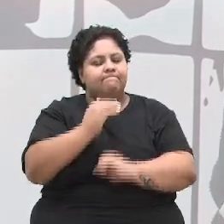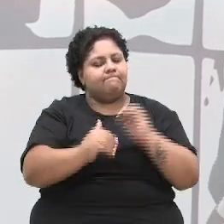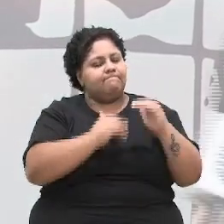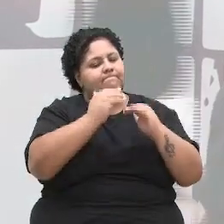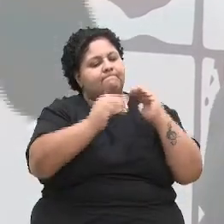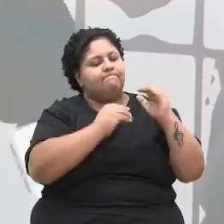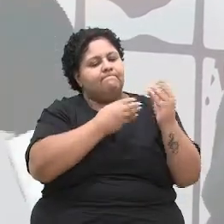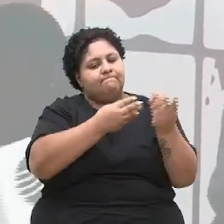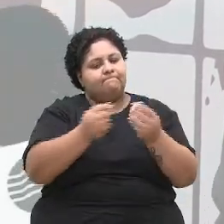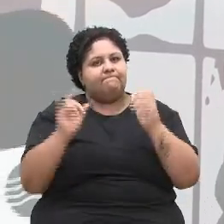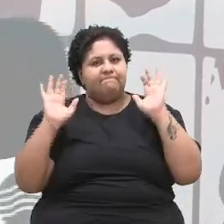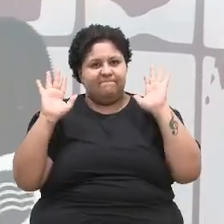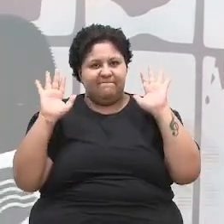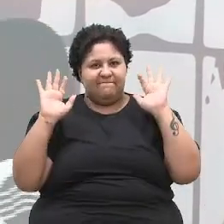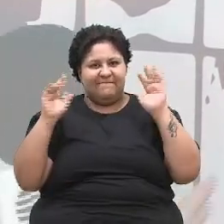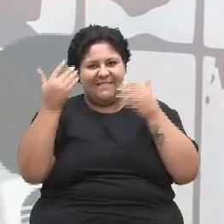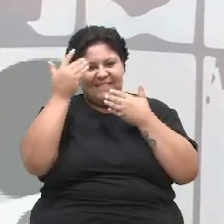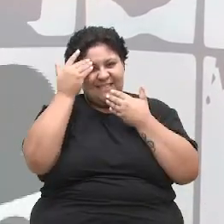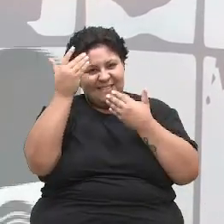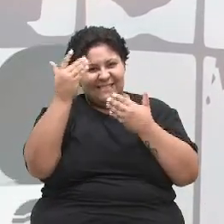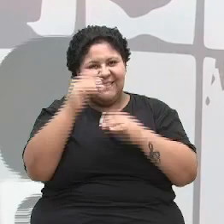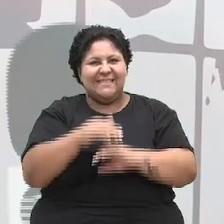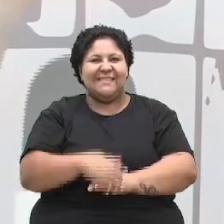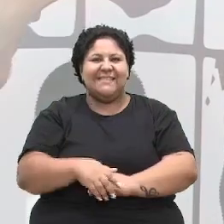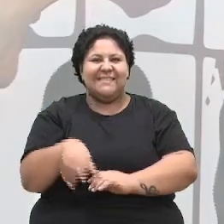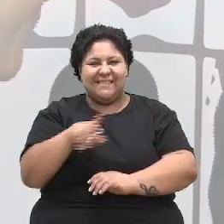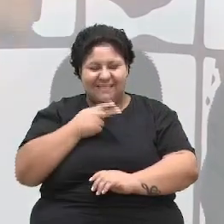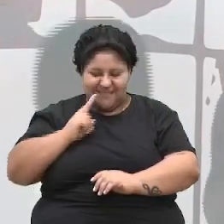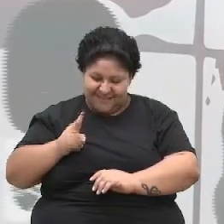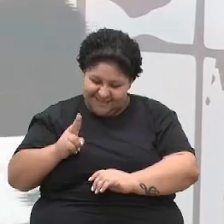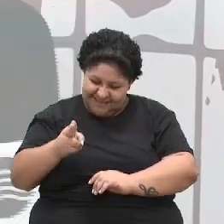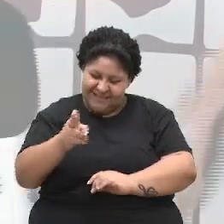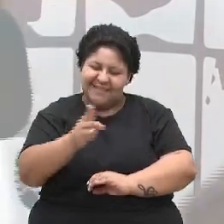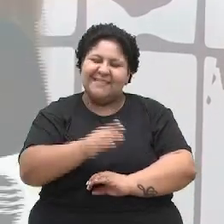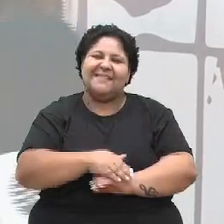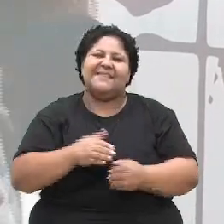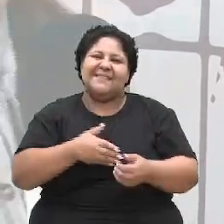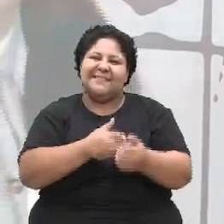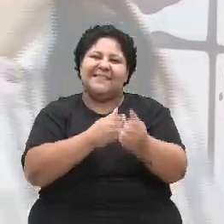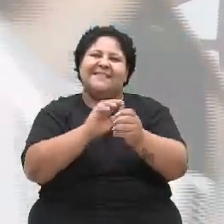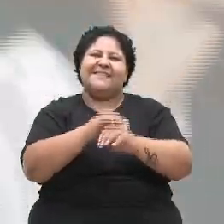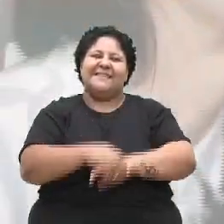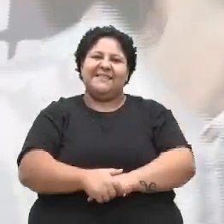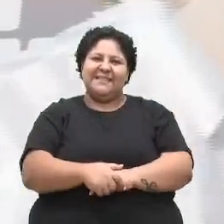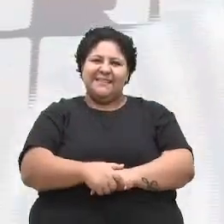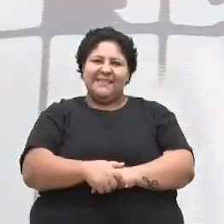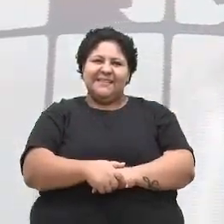mãos. Obrigada, vereadora. A gente segue acompanhando. Seguimos. Obrigado. Obrigada.